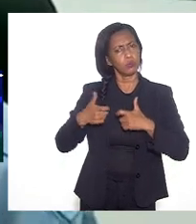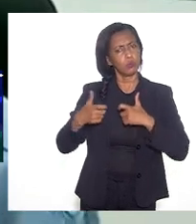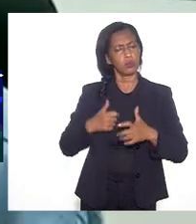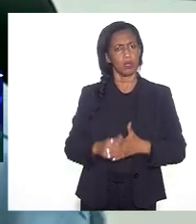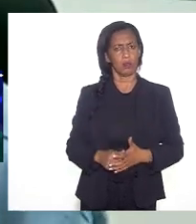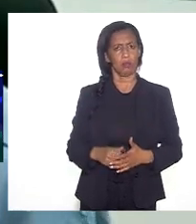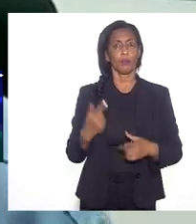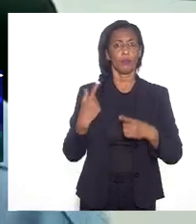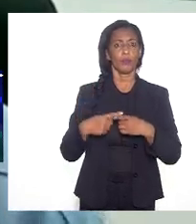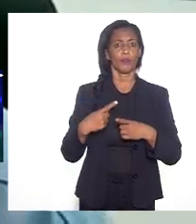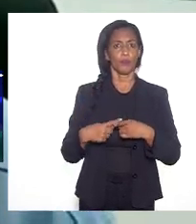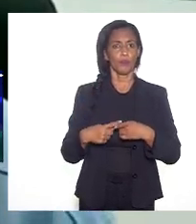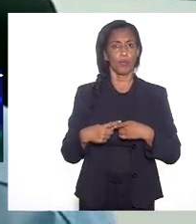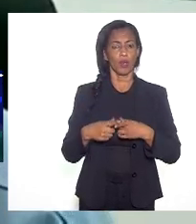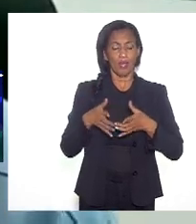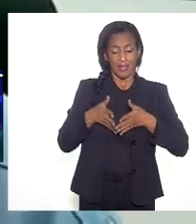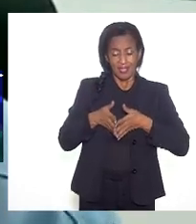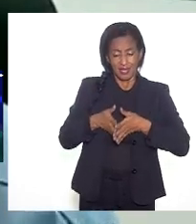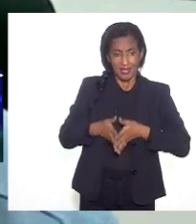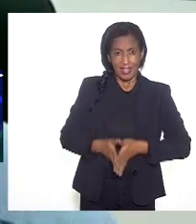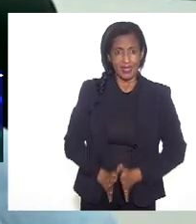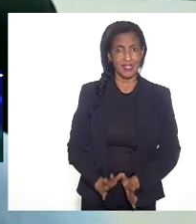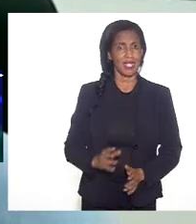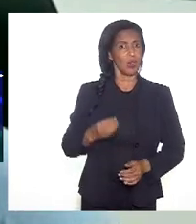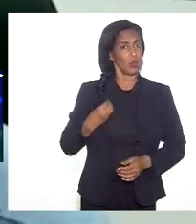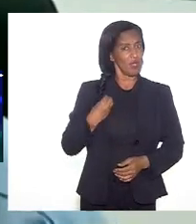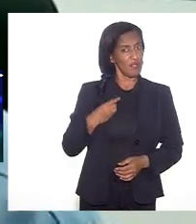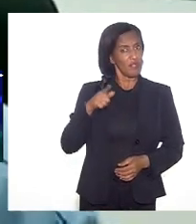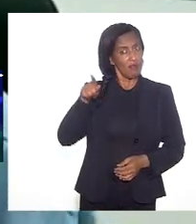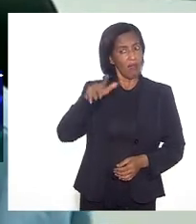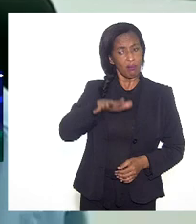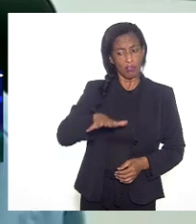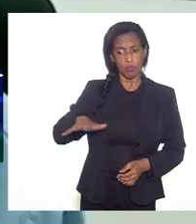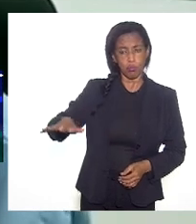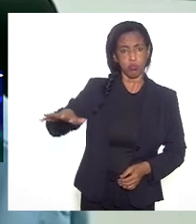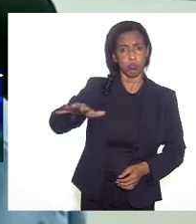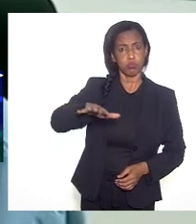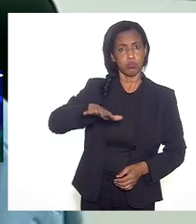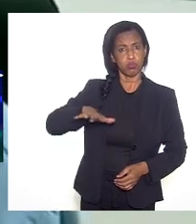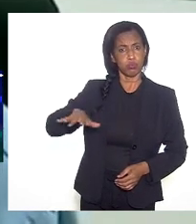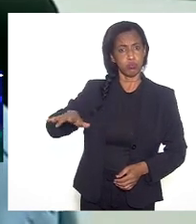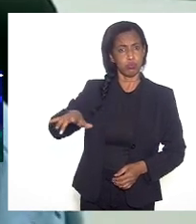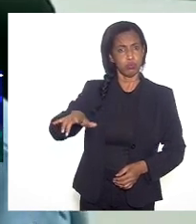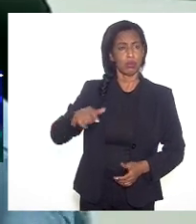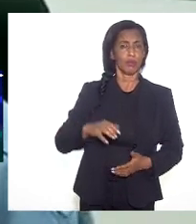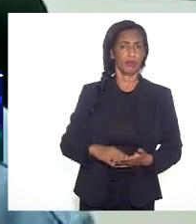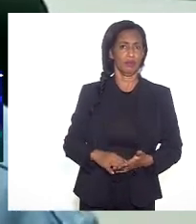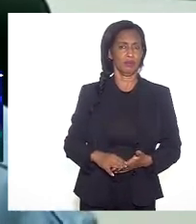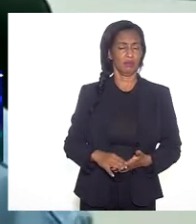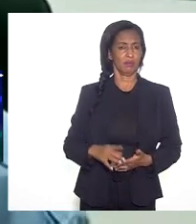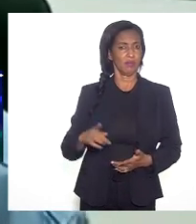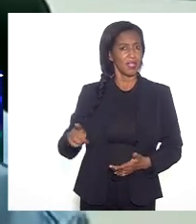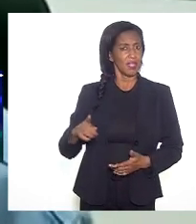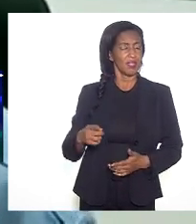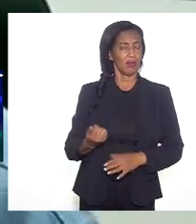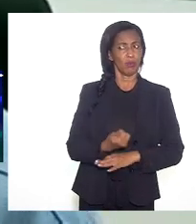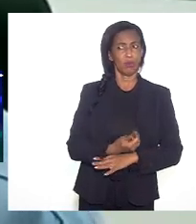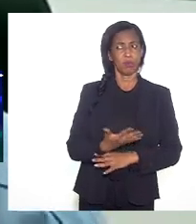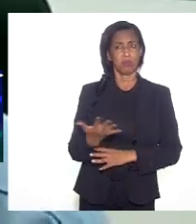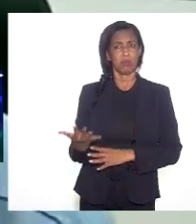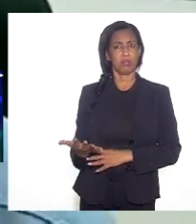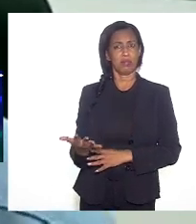porque nasceram e viveram nessas comunidades que, tragicamente, muitas vezes